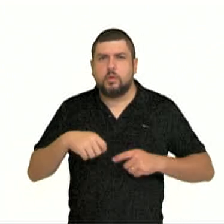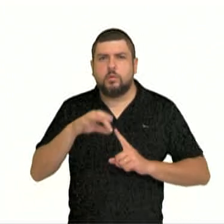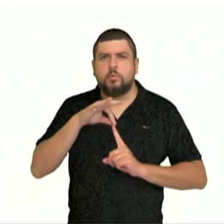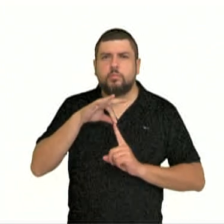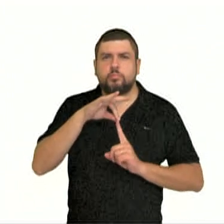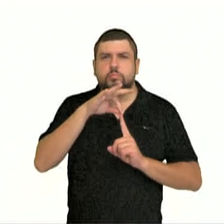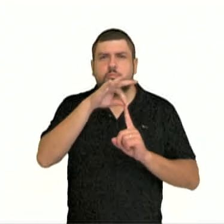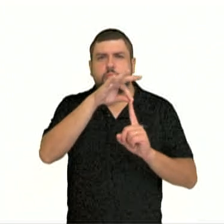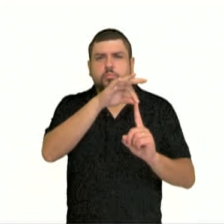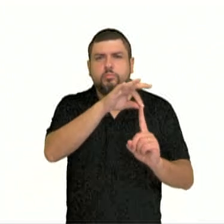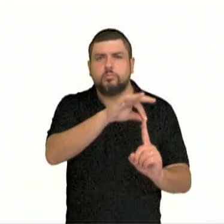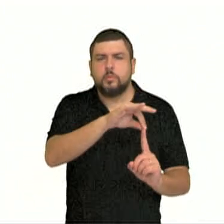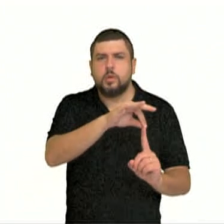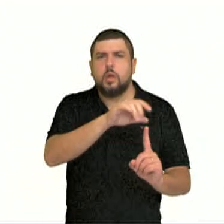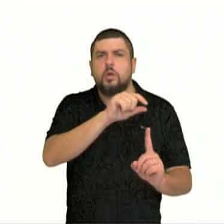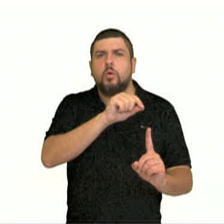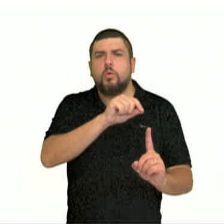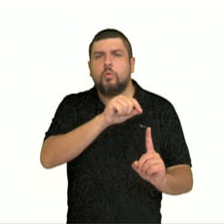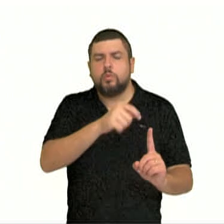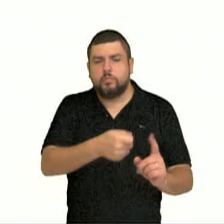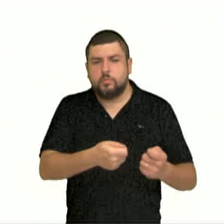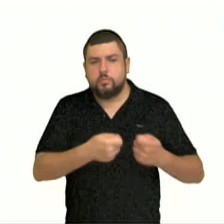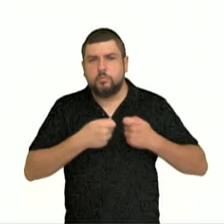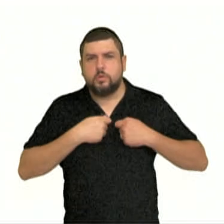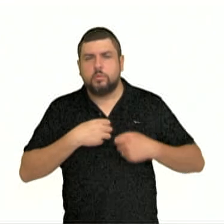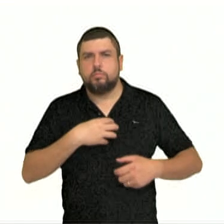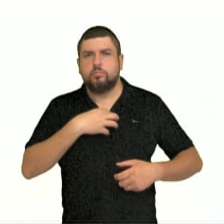o que neste caso é um pouco assustador.